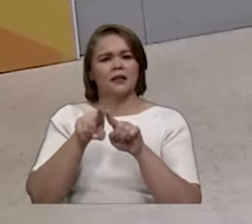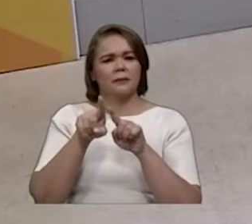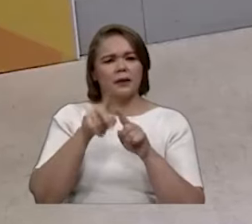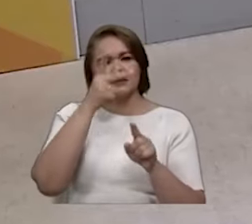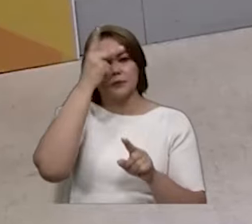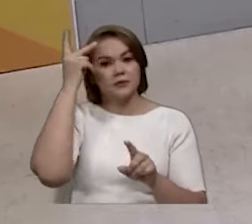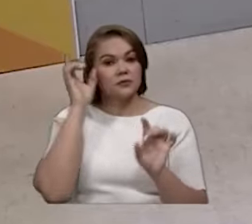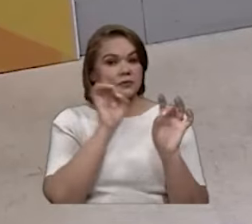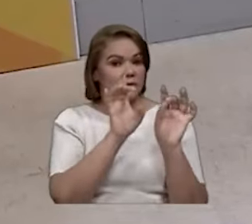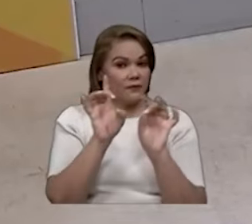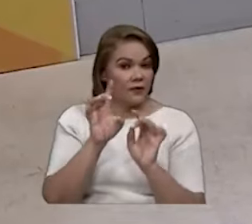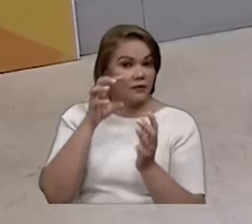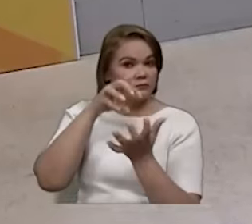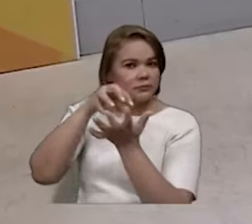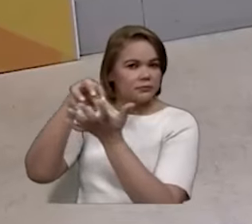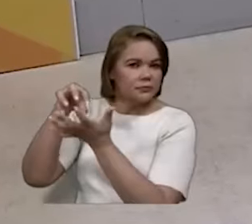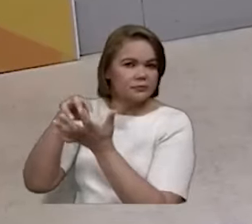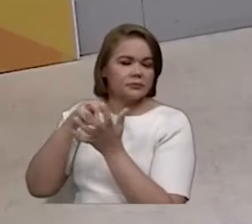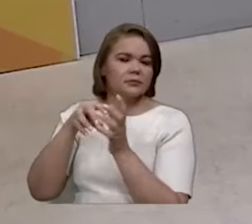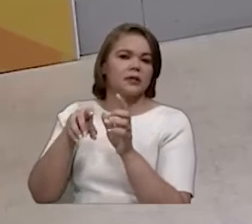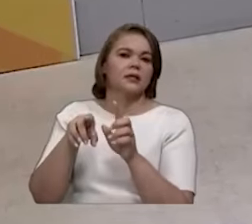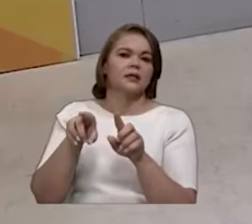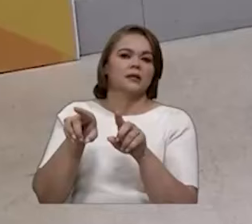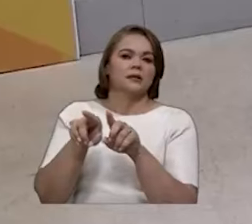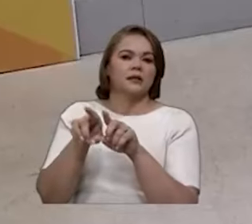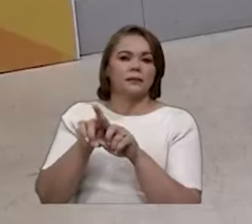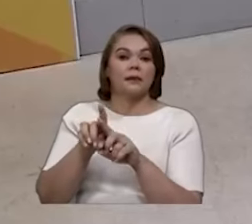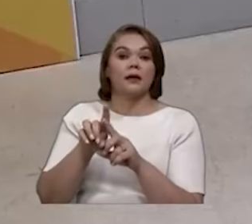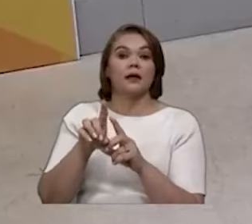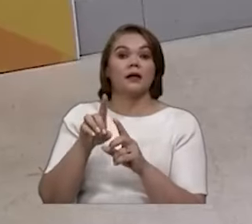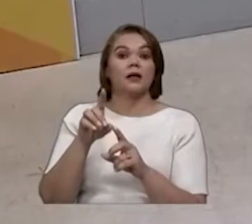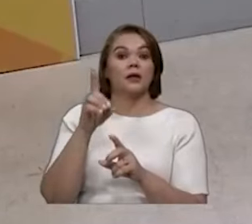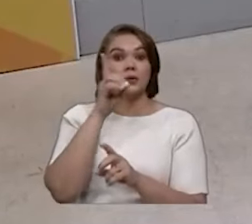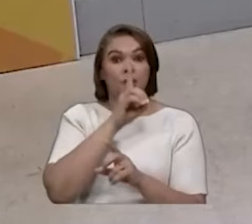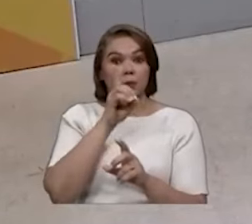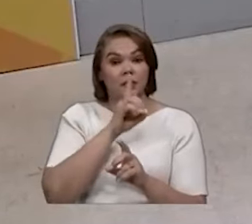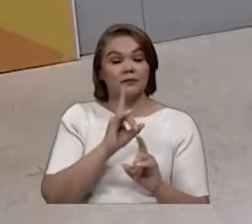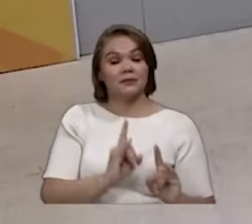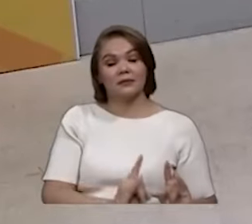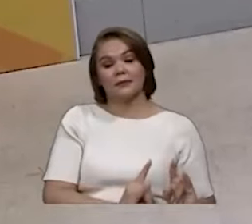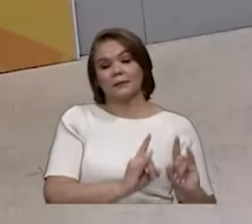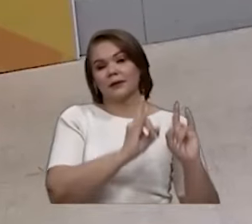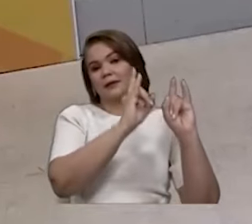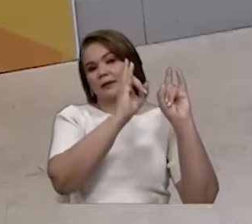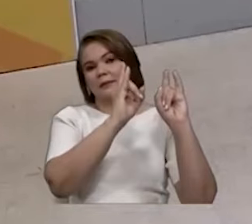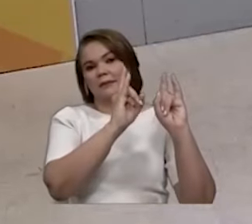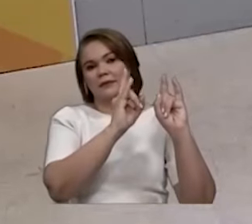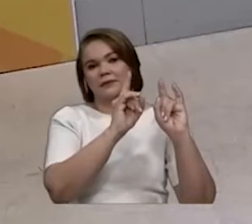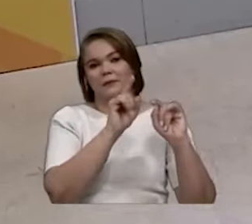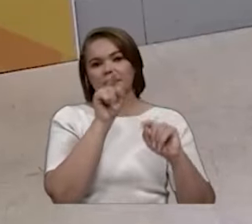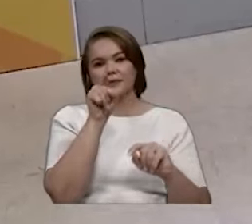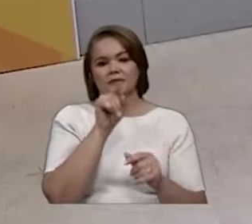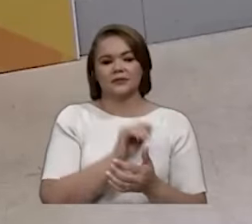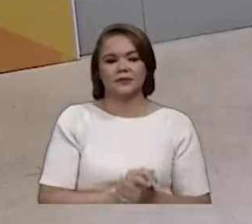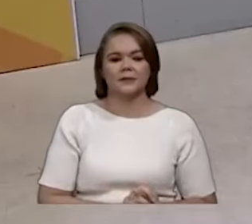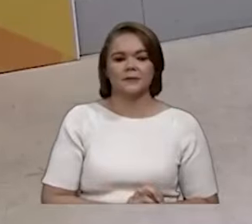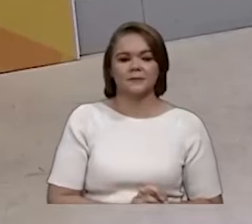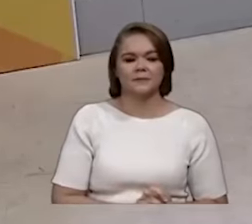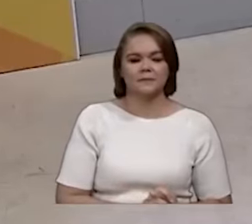nossos promotores. Domingo que vem tem um apartamento para você. Marque agora a bolinha de número